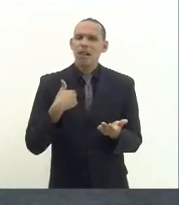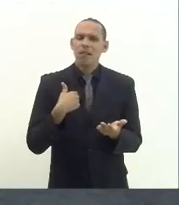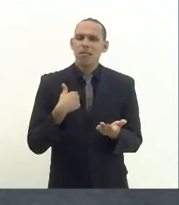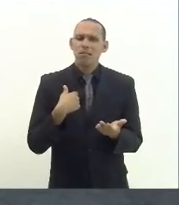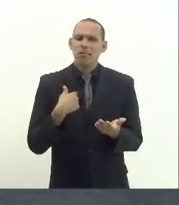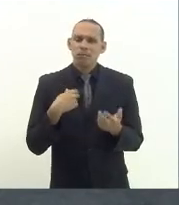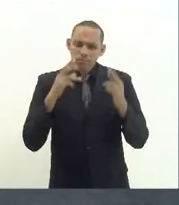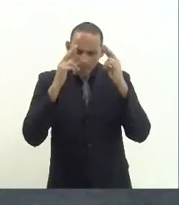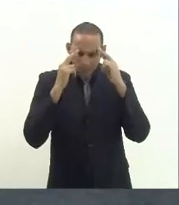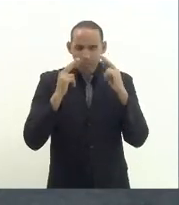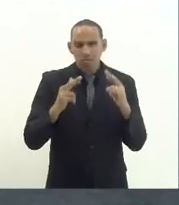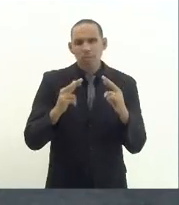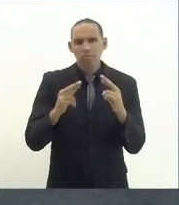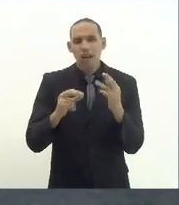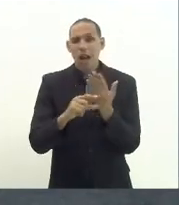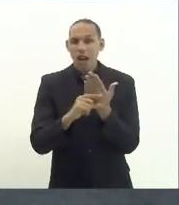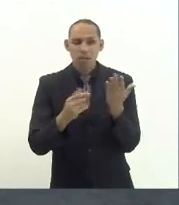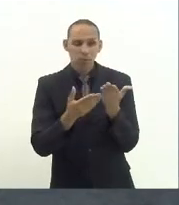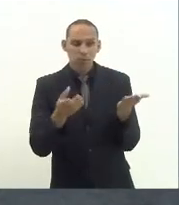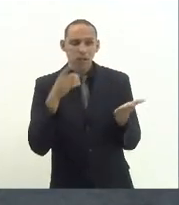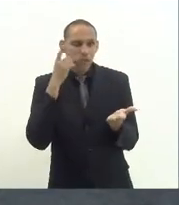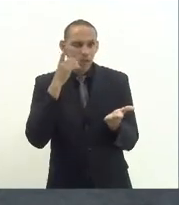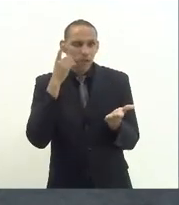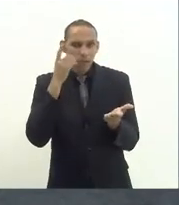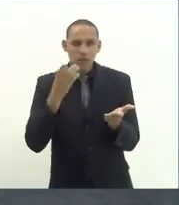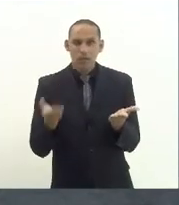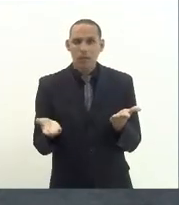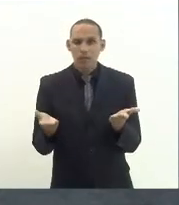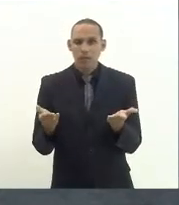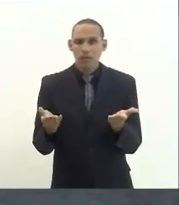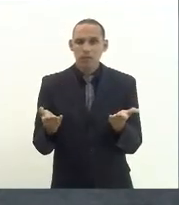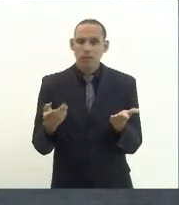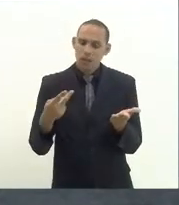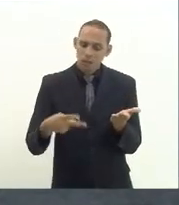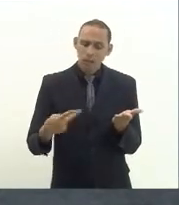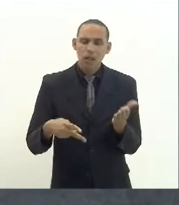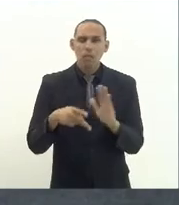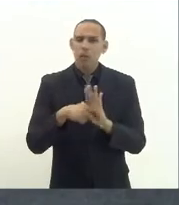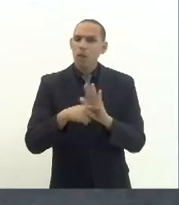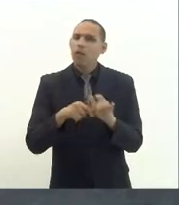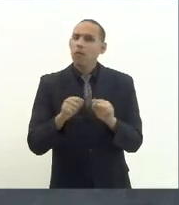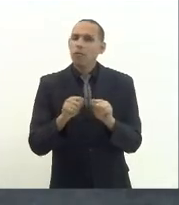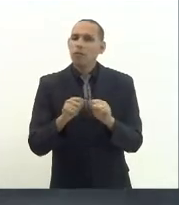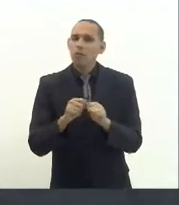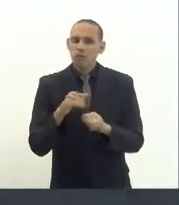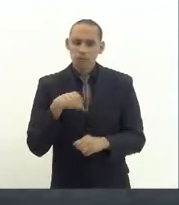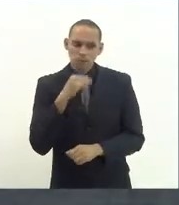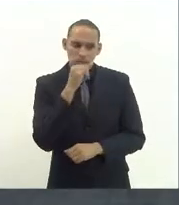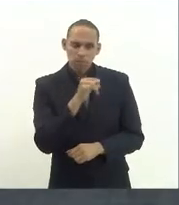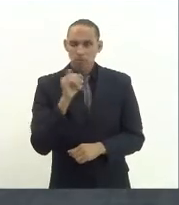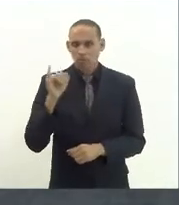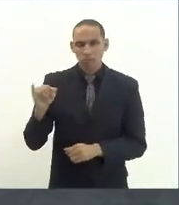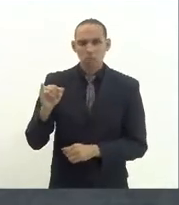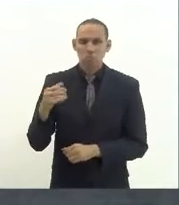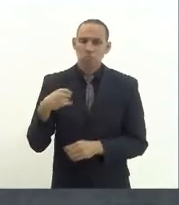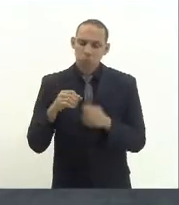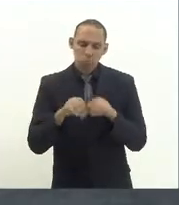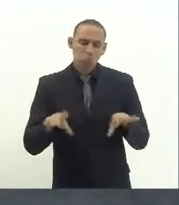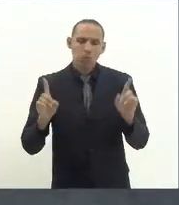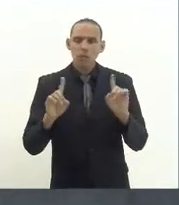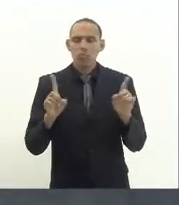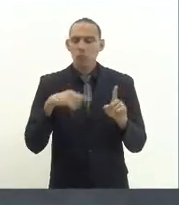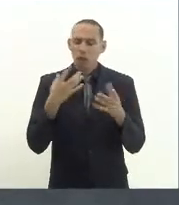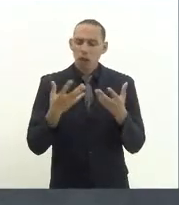profundo respeito a autoria dos deputados que fazem aqui os seus projetos eu disse o deputado Serginho não há prejuízo